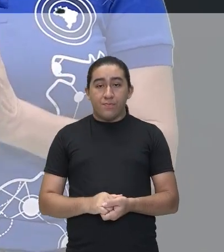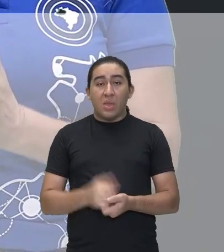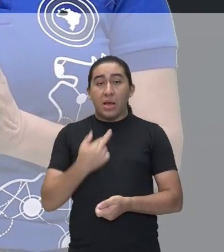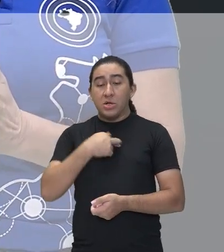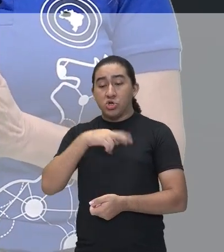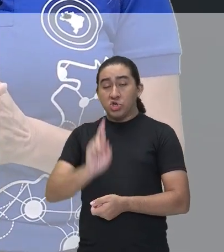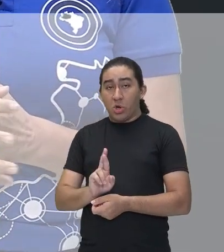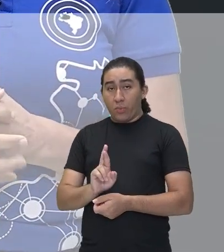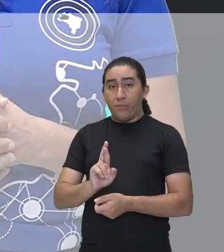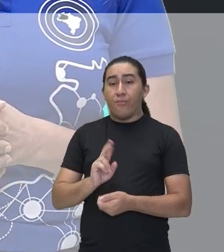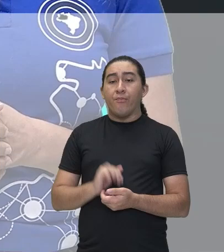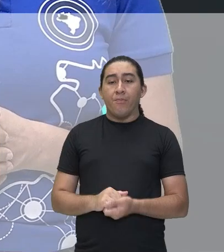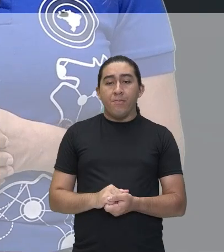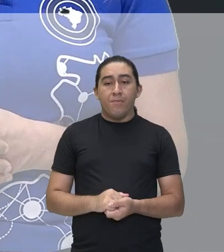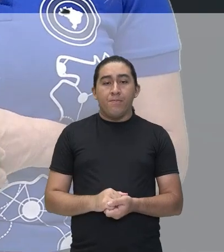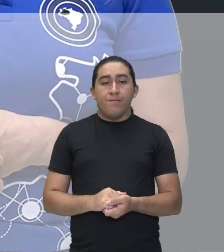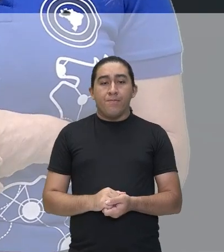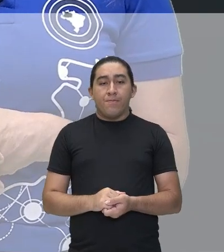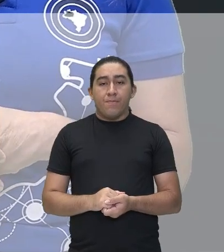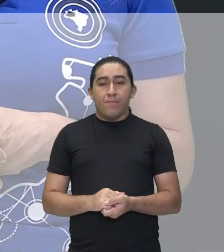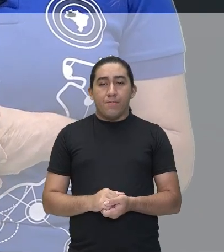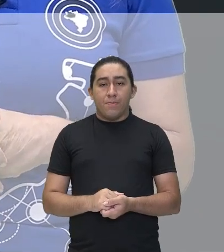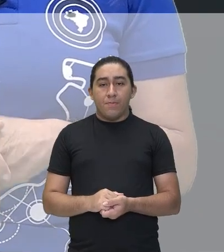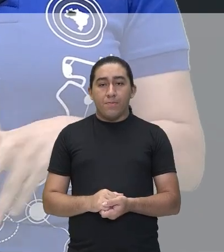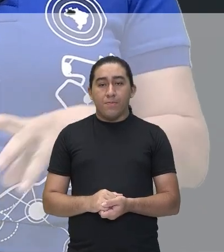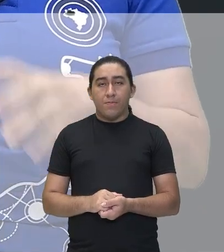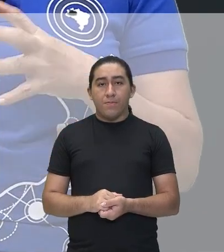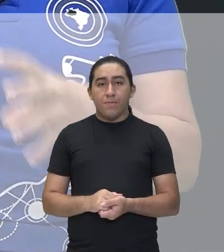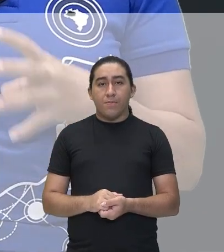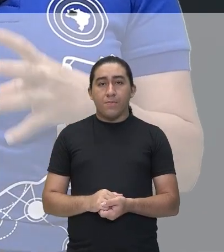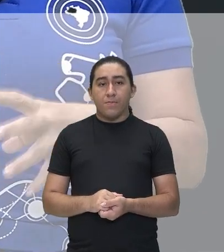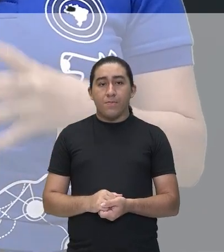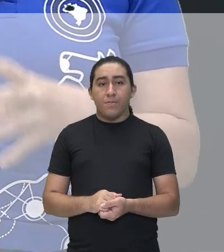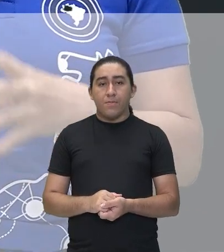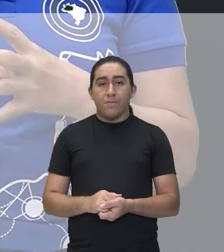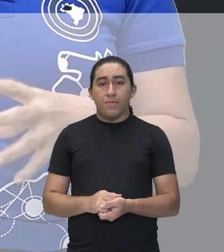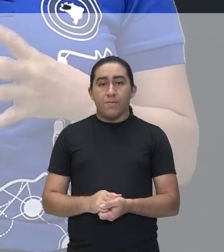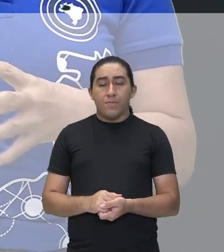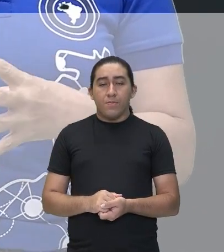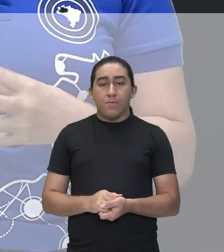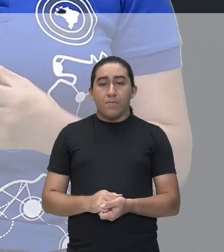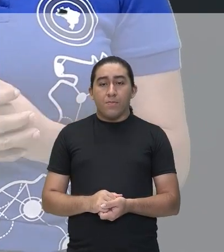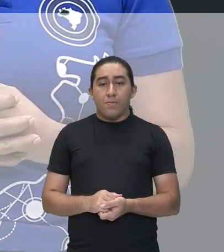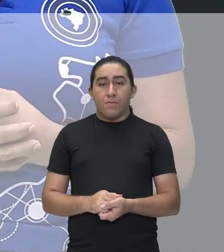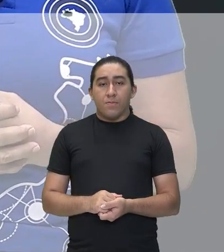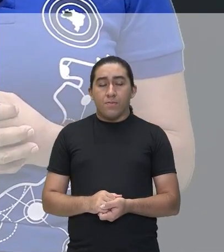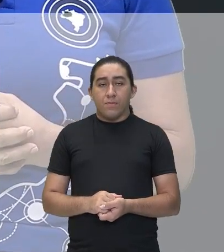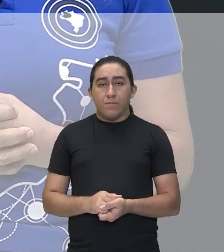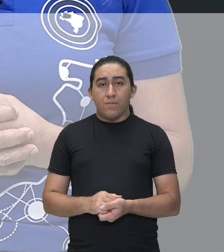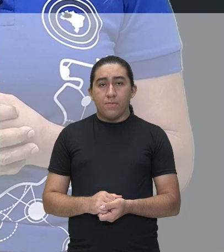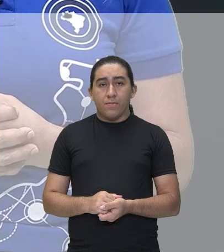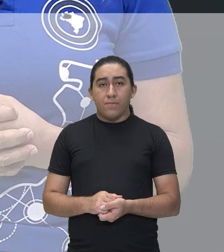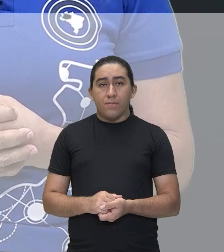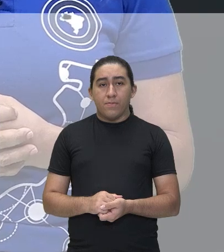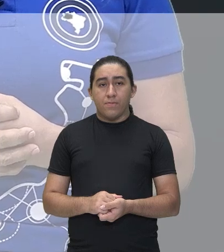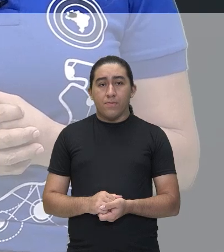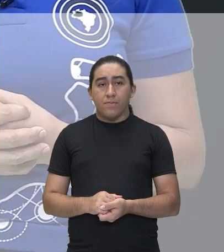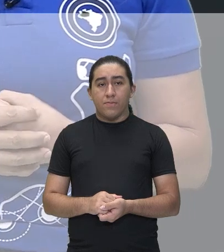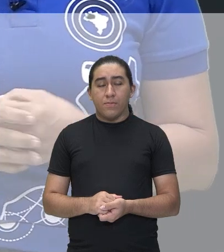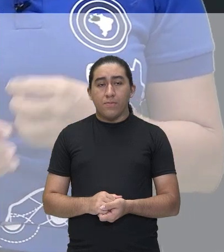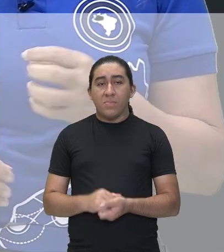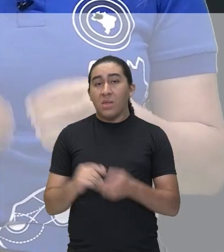é outra coisa, né, que os românticos, os autores românticos prezam,